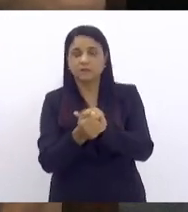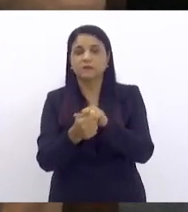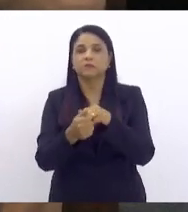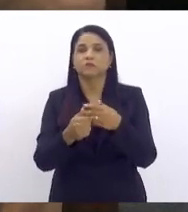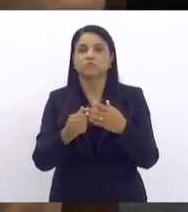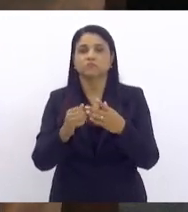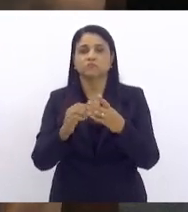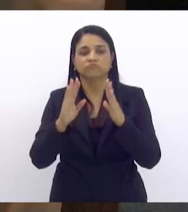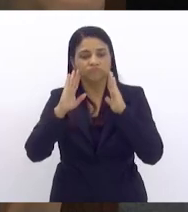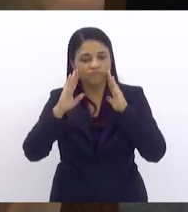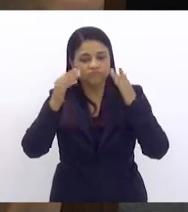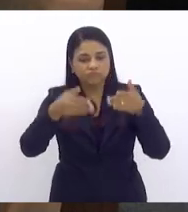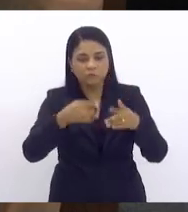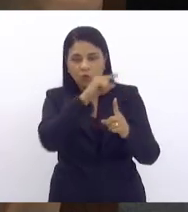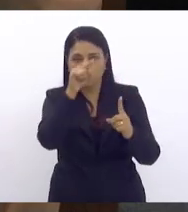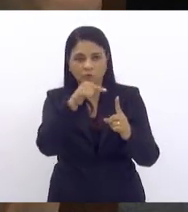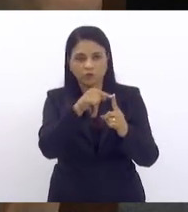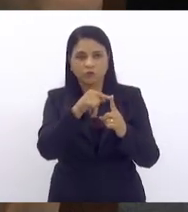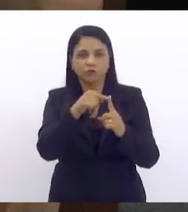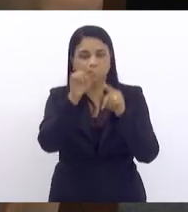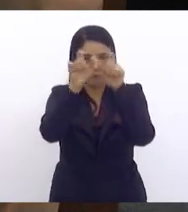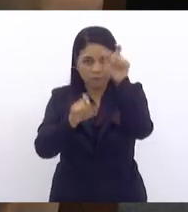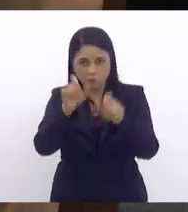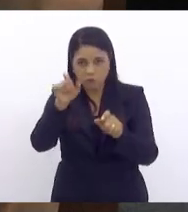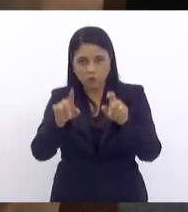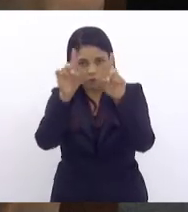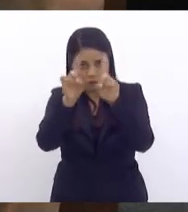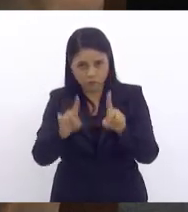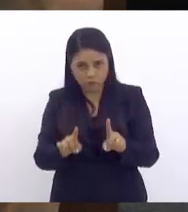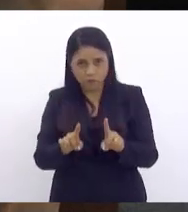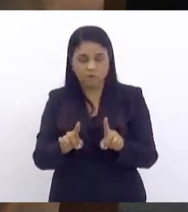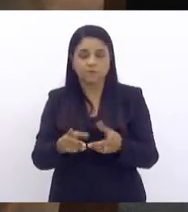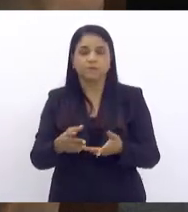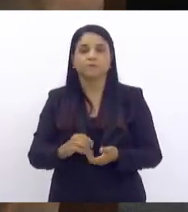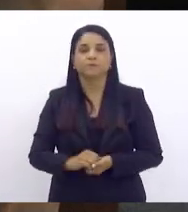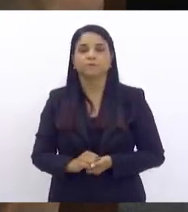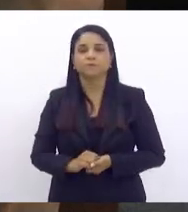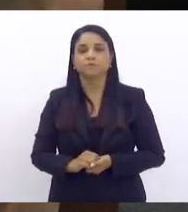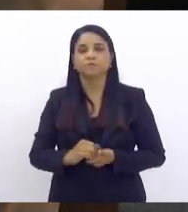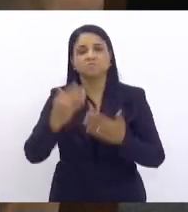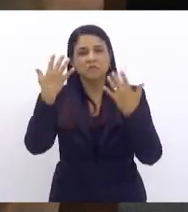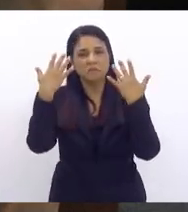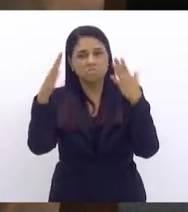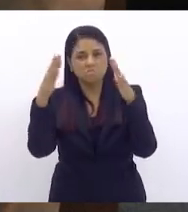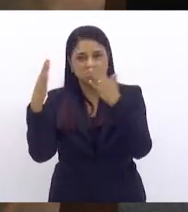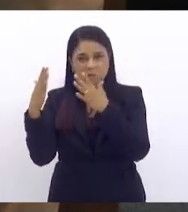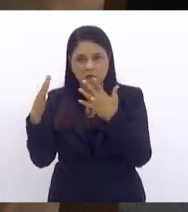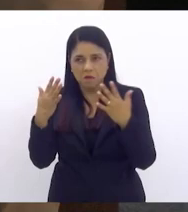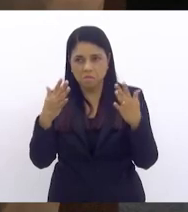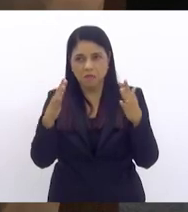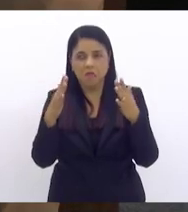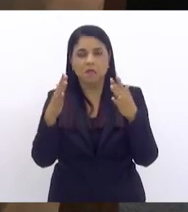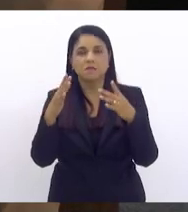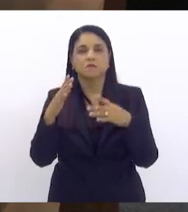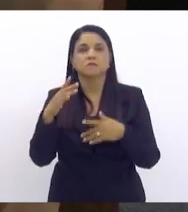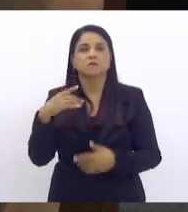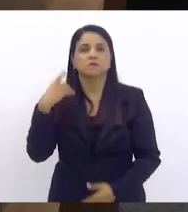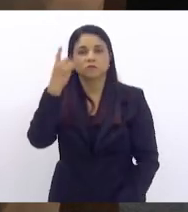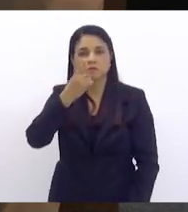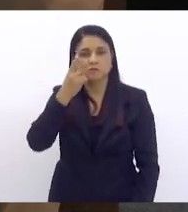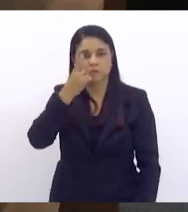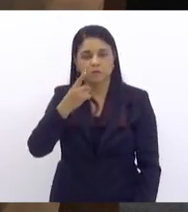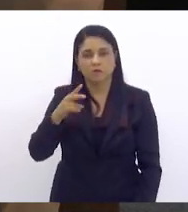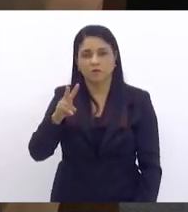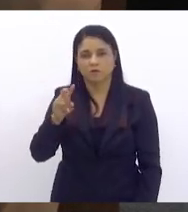configuradas para as pessoas com deficiência e com mobilidade reduzida. Parabéns aos deputados Vinícius Cozzolino e Rafael Nobre.